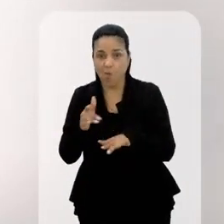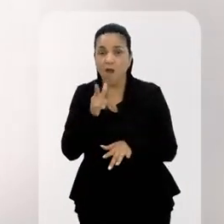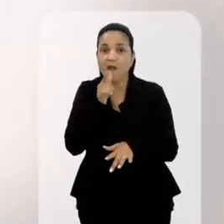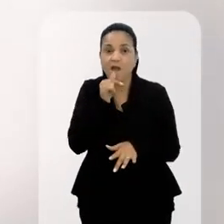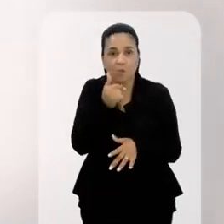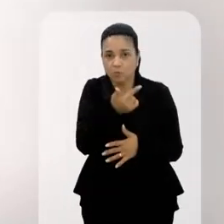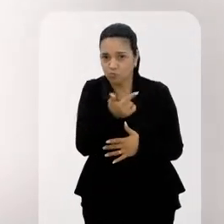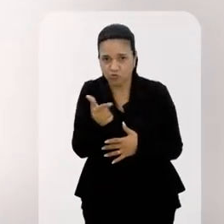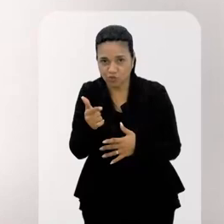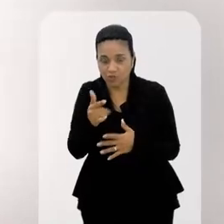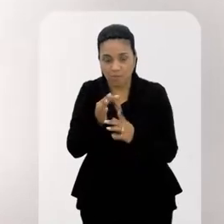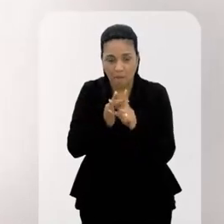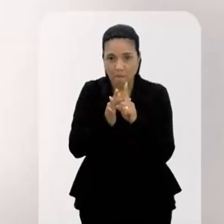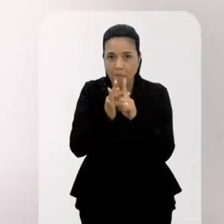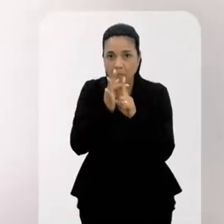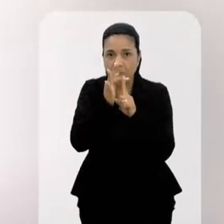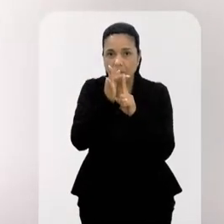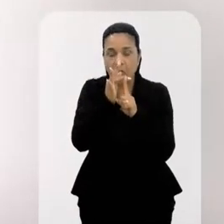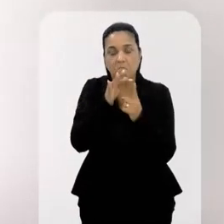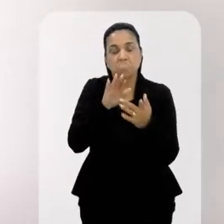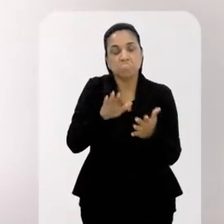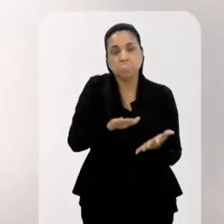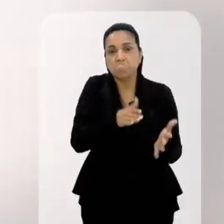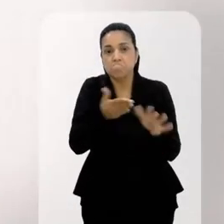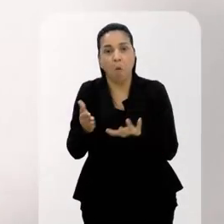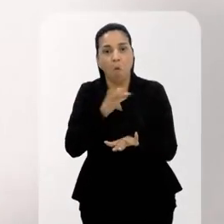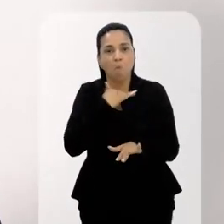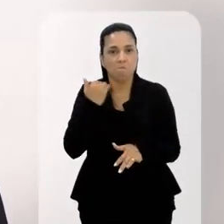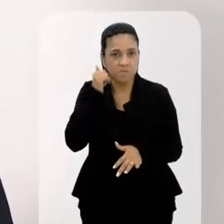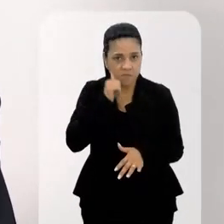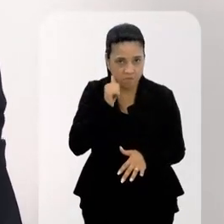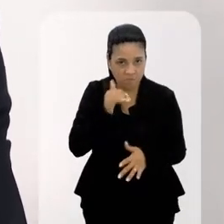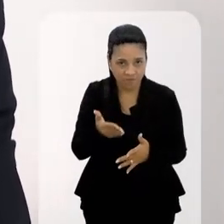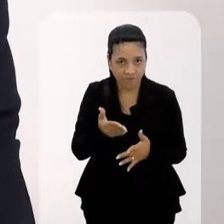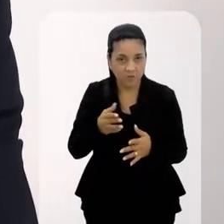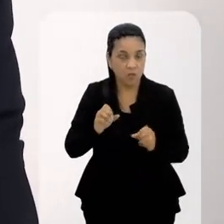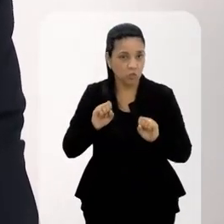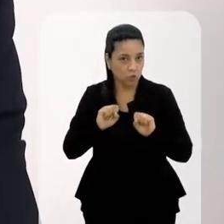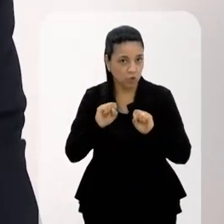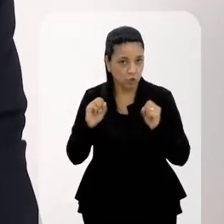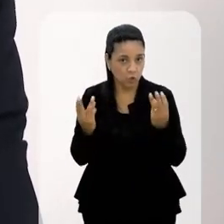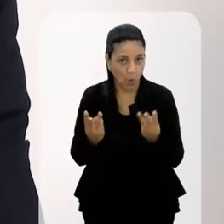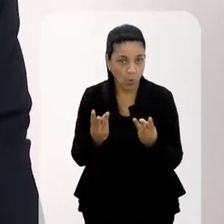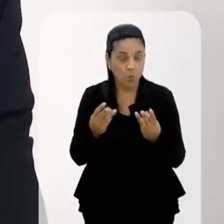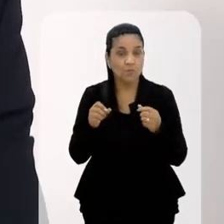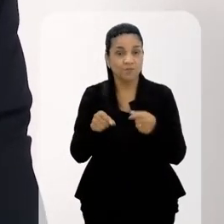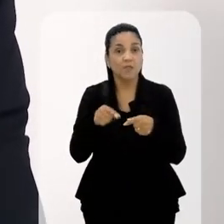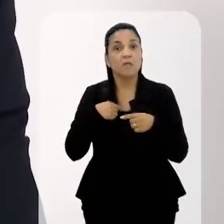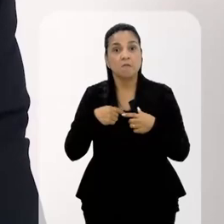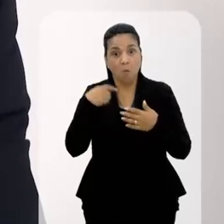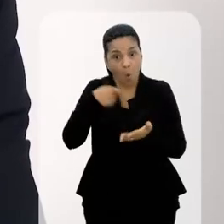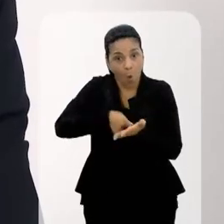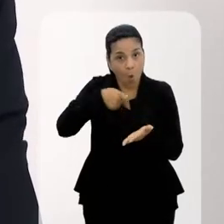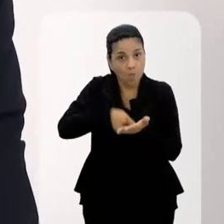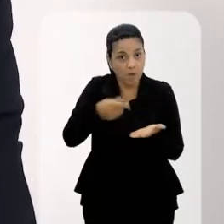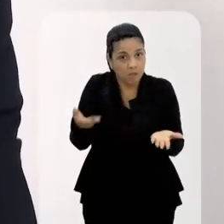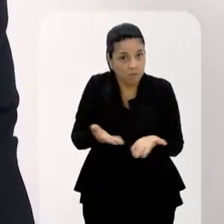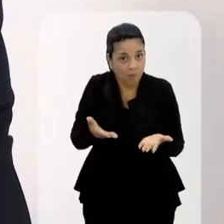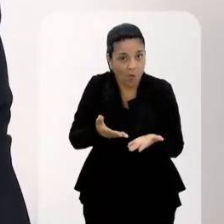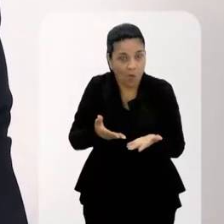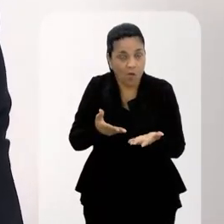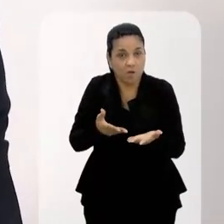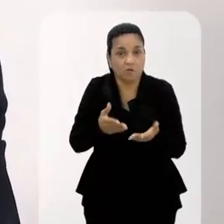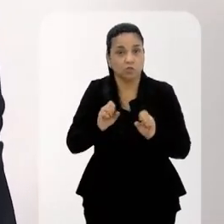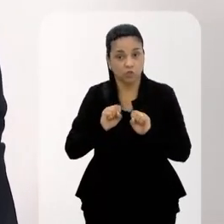água. Então, a Secretaria imediatamente atuou. Hoje em dia, em qualquer evento nacional, você é obrigado a fornecer água. Até